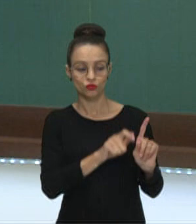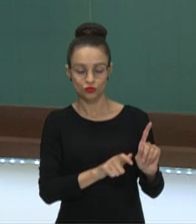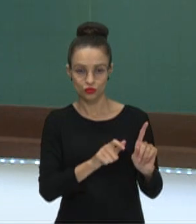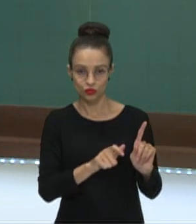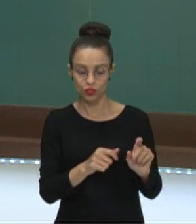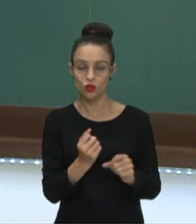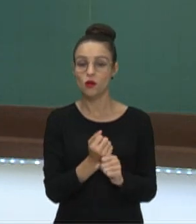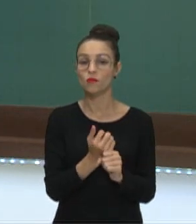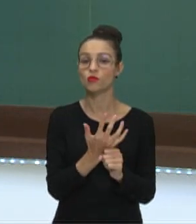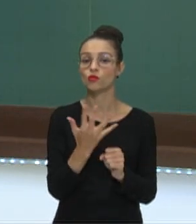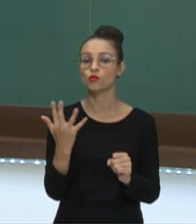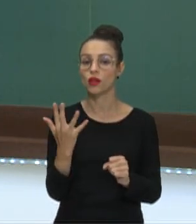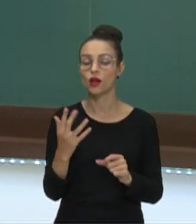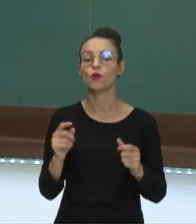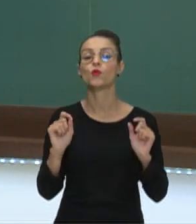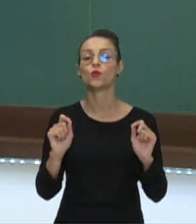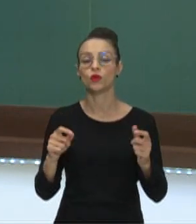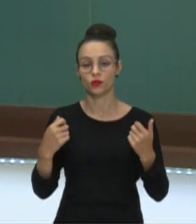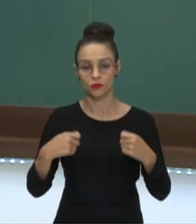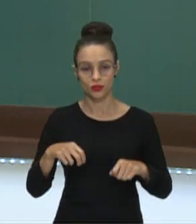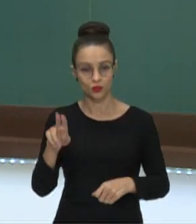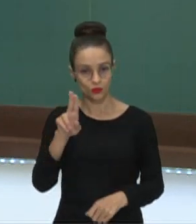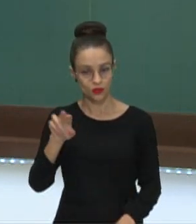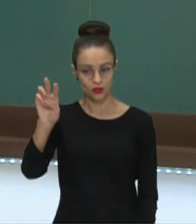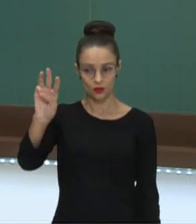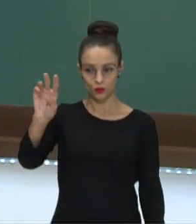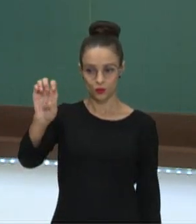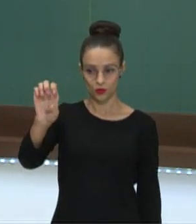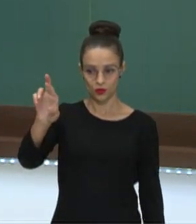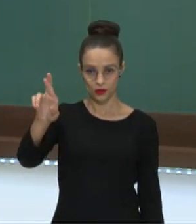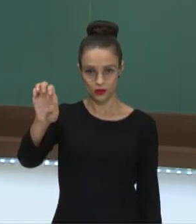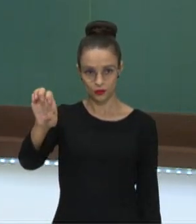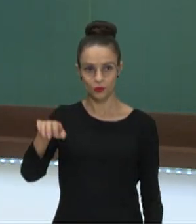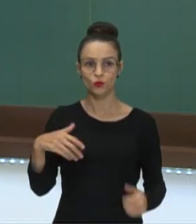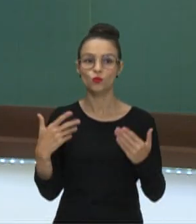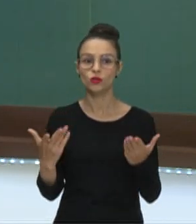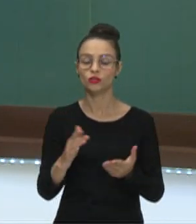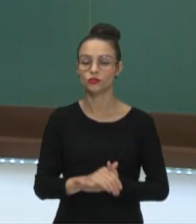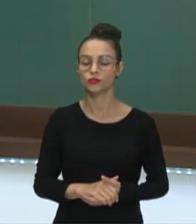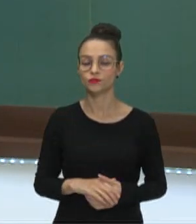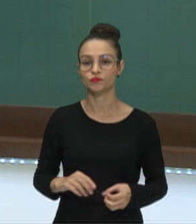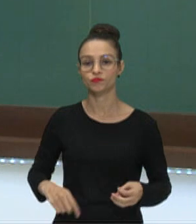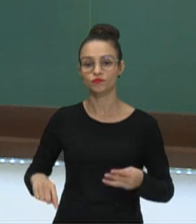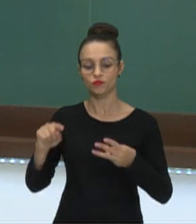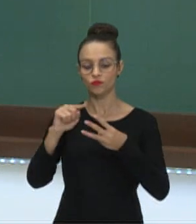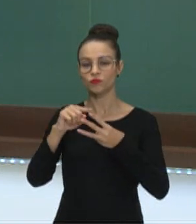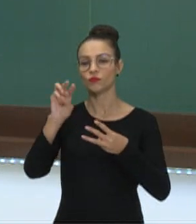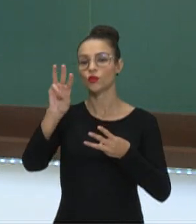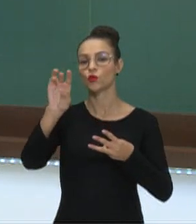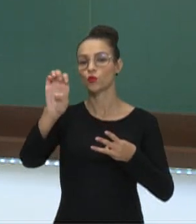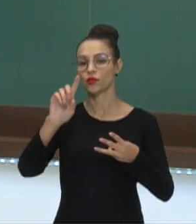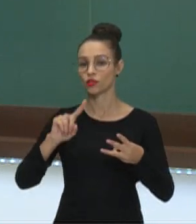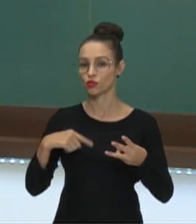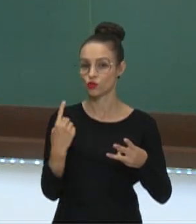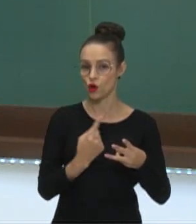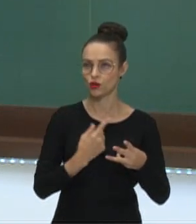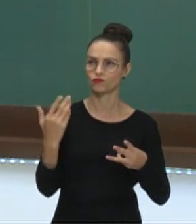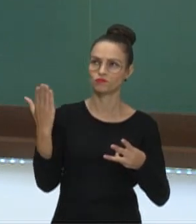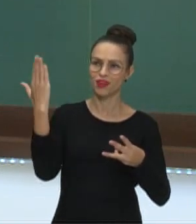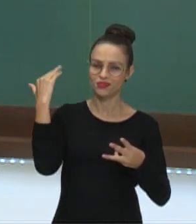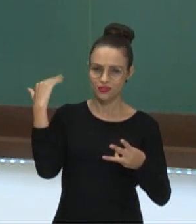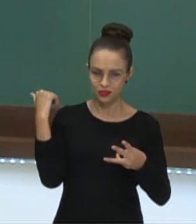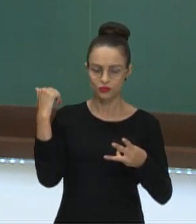no plural, eu tenho que usar were. Então, eu vou usar o were com we, nós éramos,